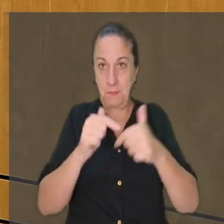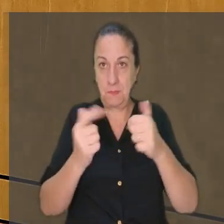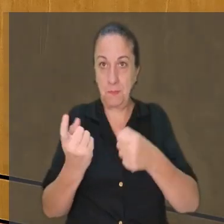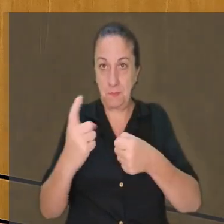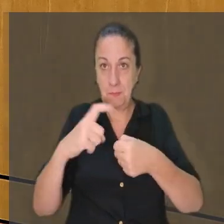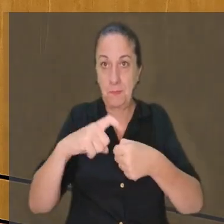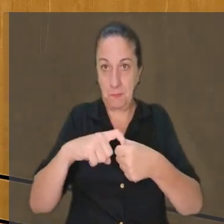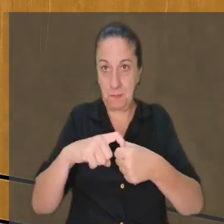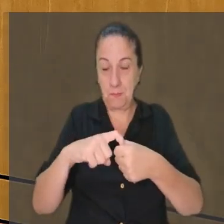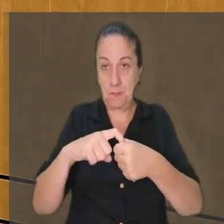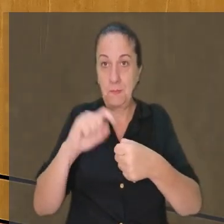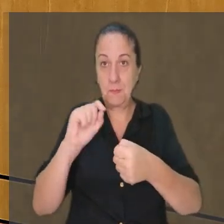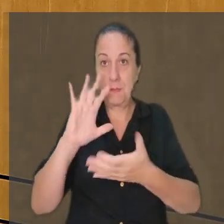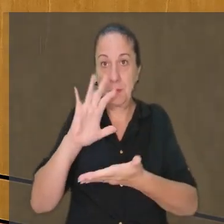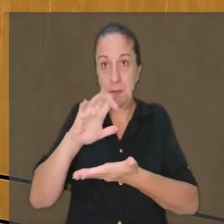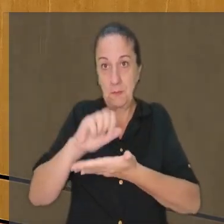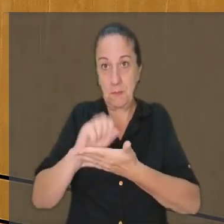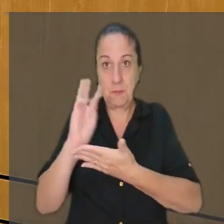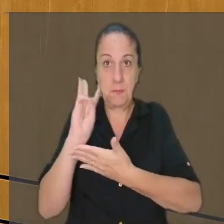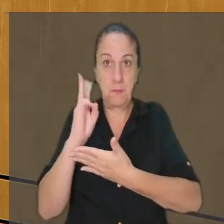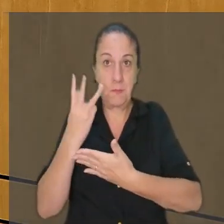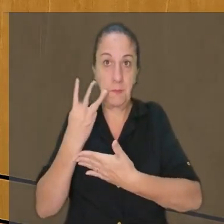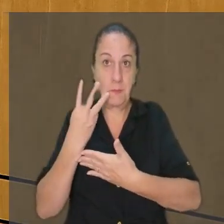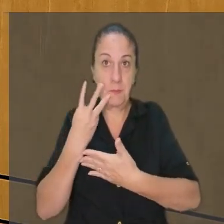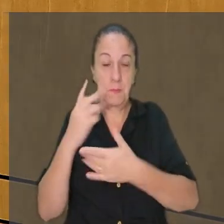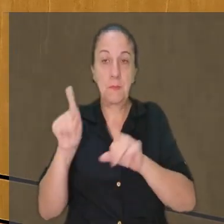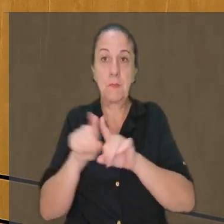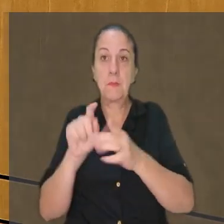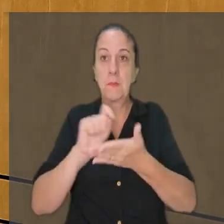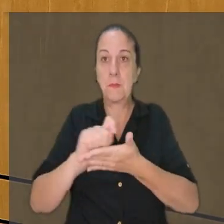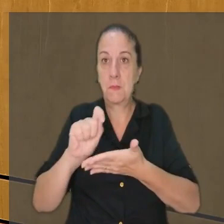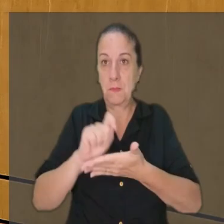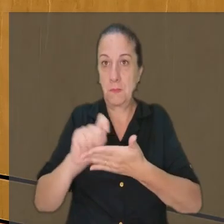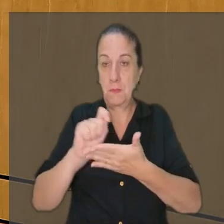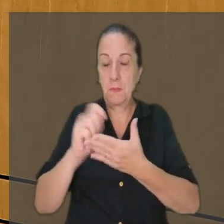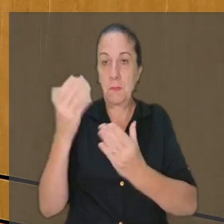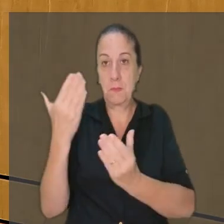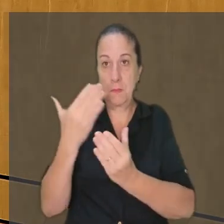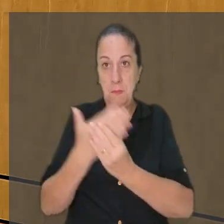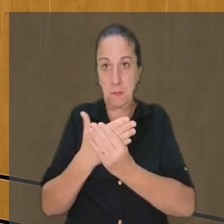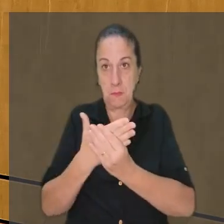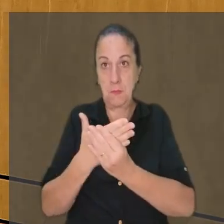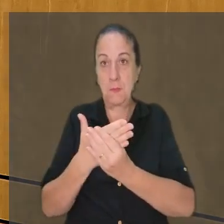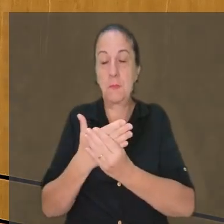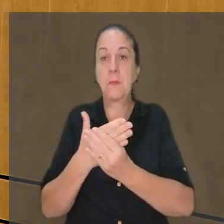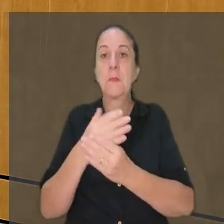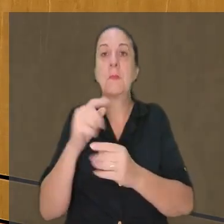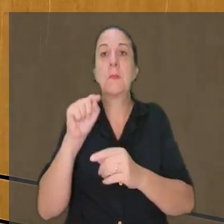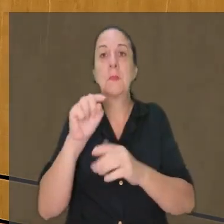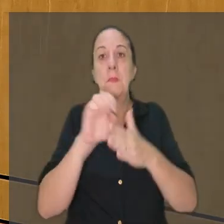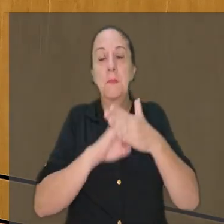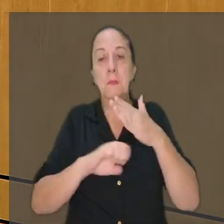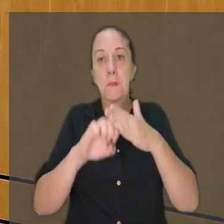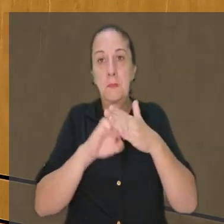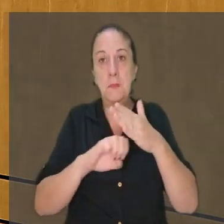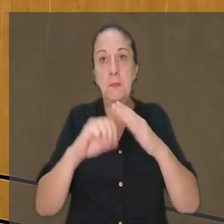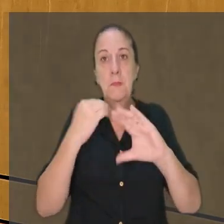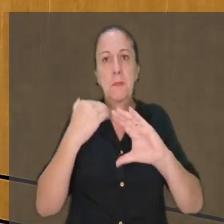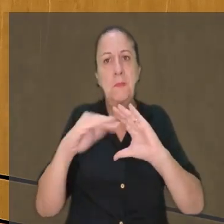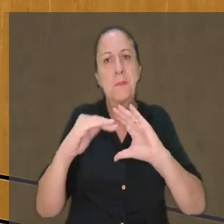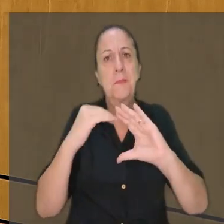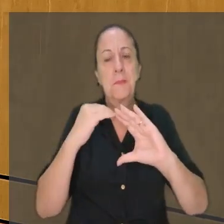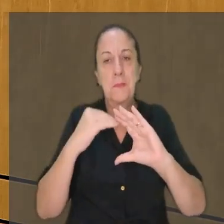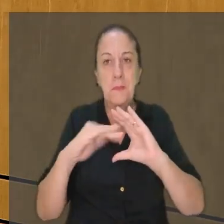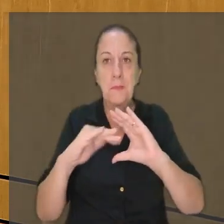profissional ao emprego. A oferta foi registrada em conversa pelo WhatsApp e transcrita nos autos do processo. Ainda segundo a